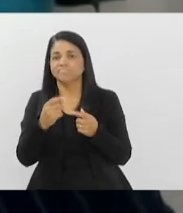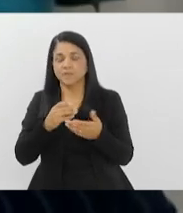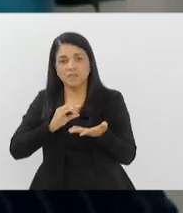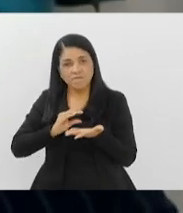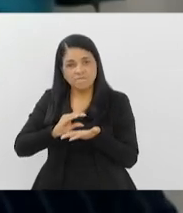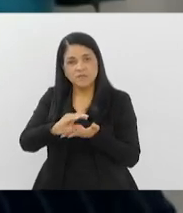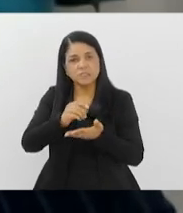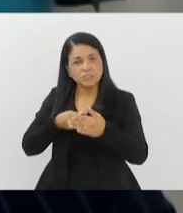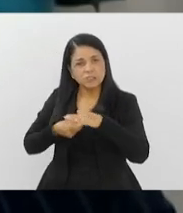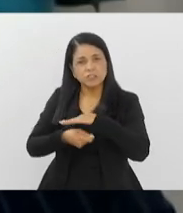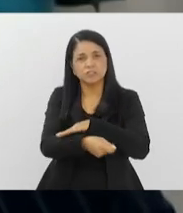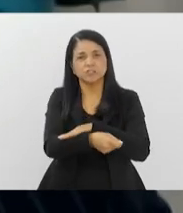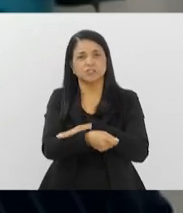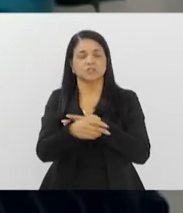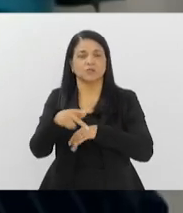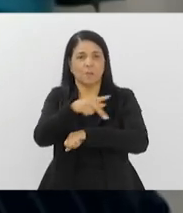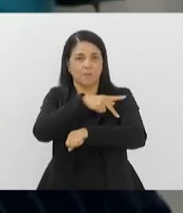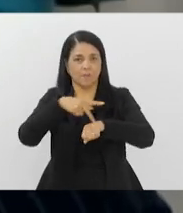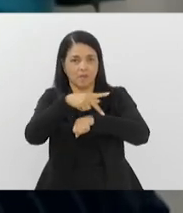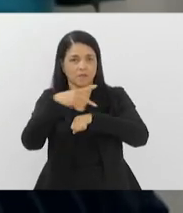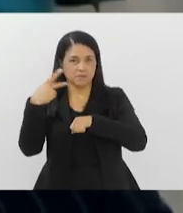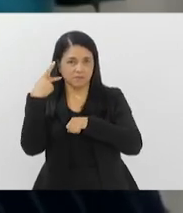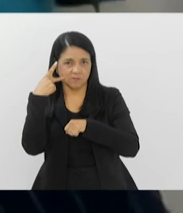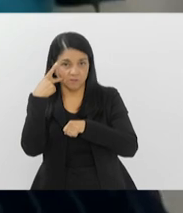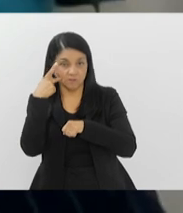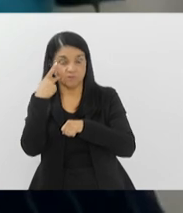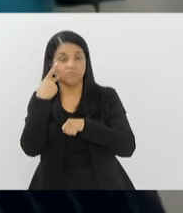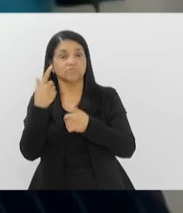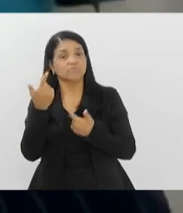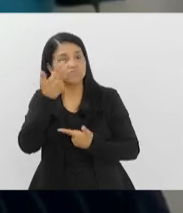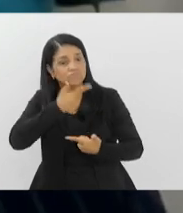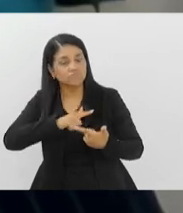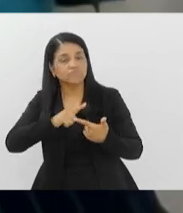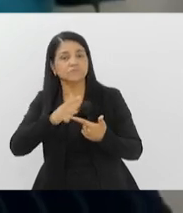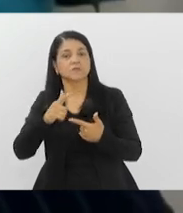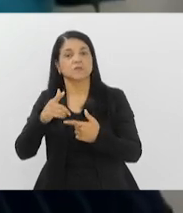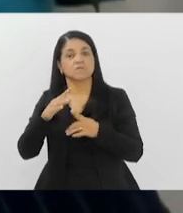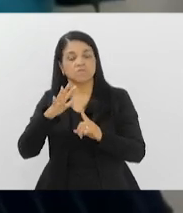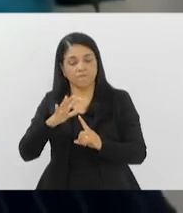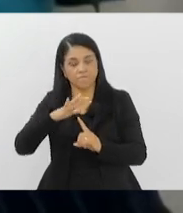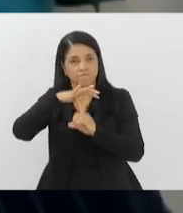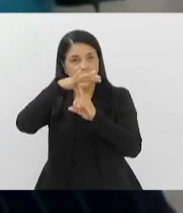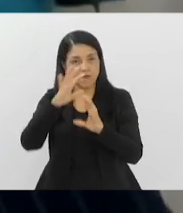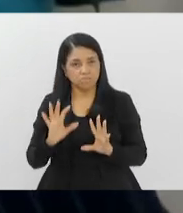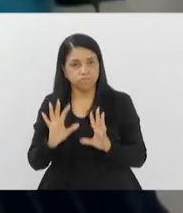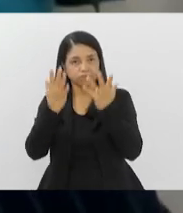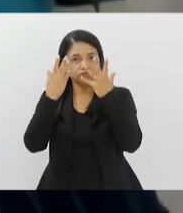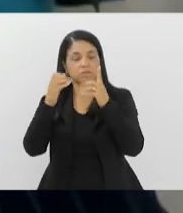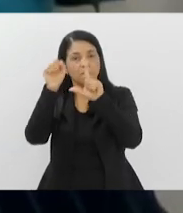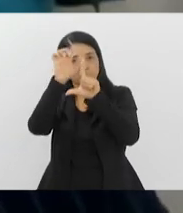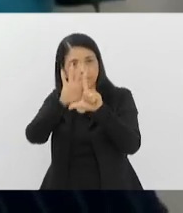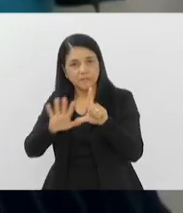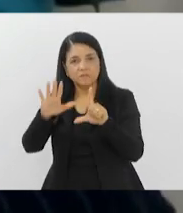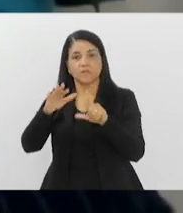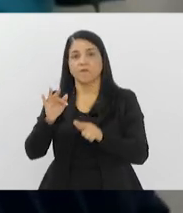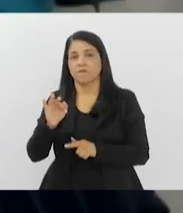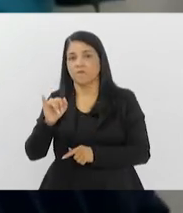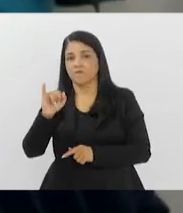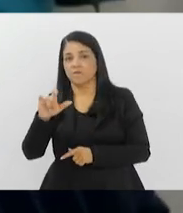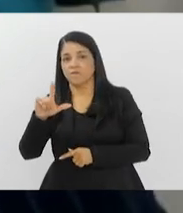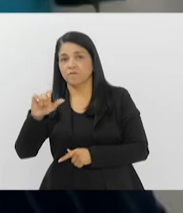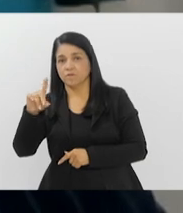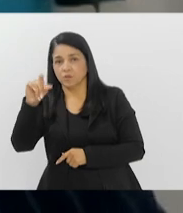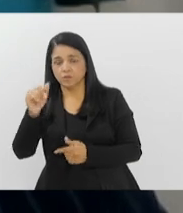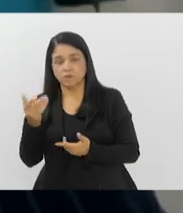país e de fazer com que cada vez mais eventos como a FILDA, como uma plataforma como a FILDA, possa